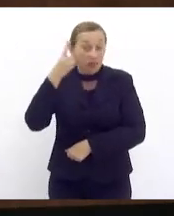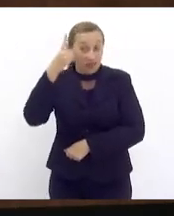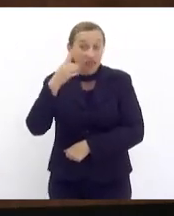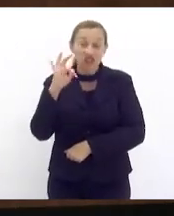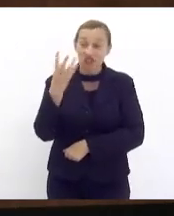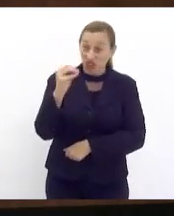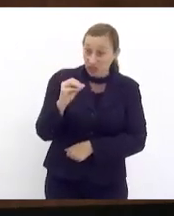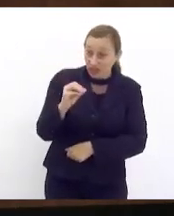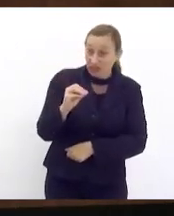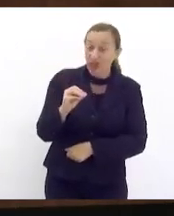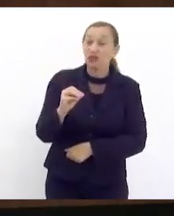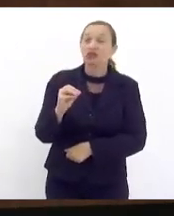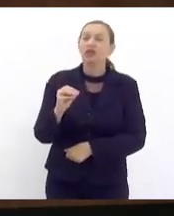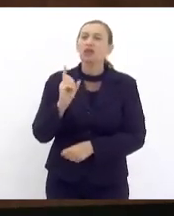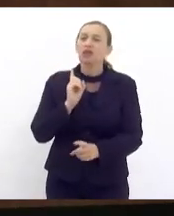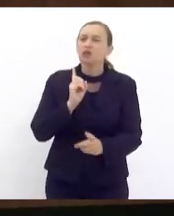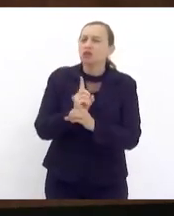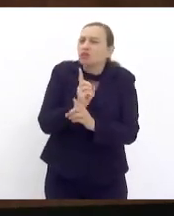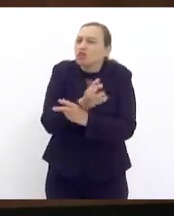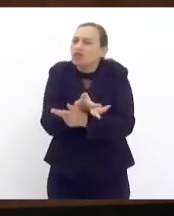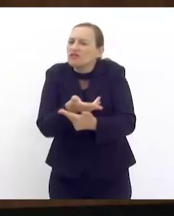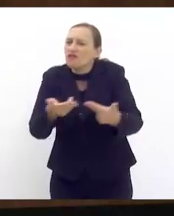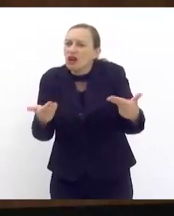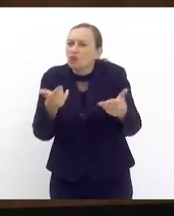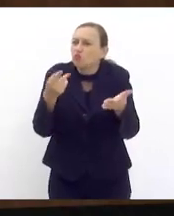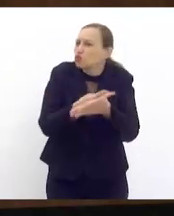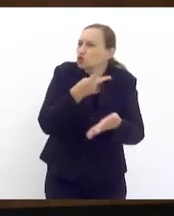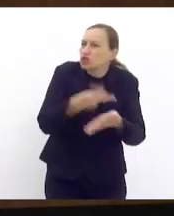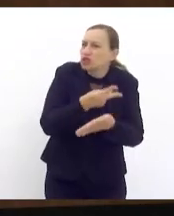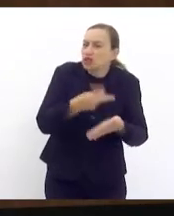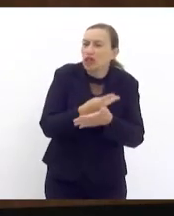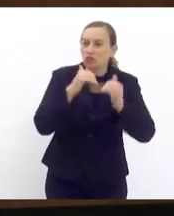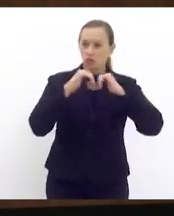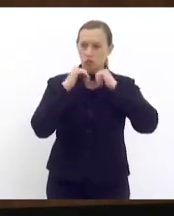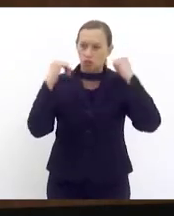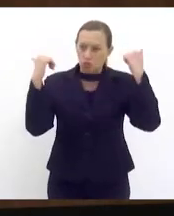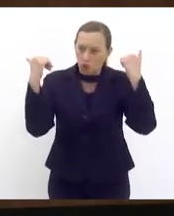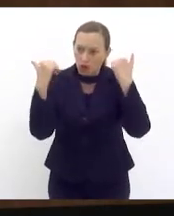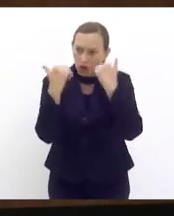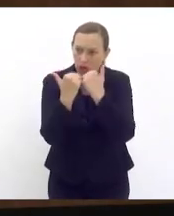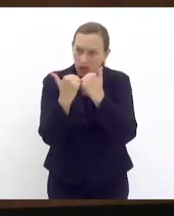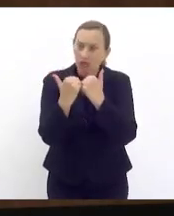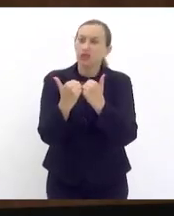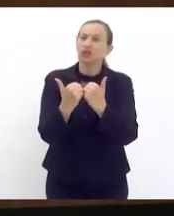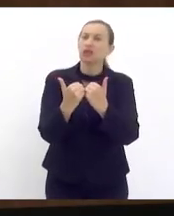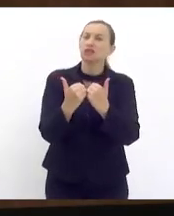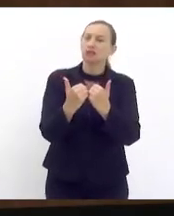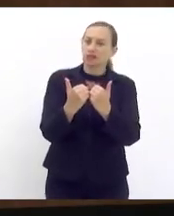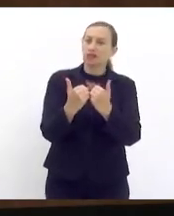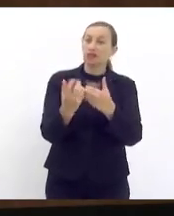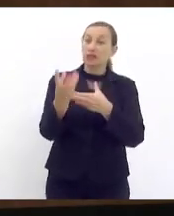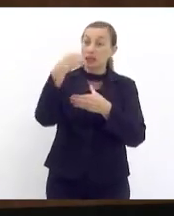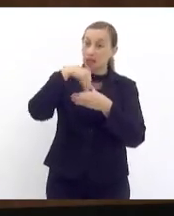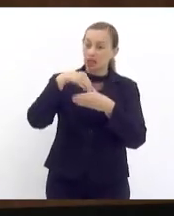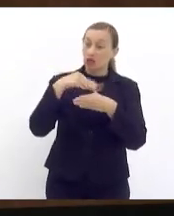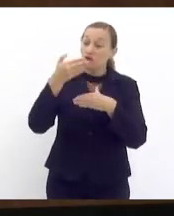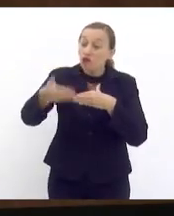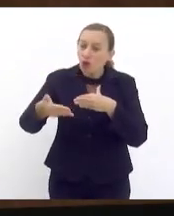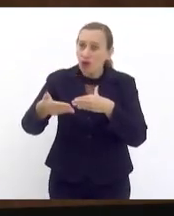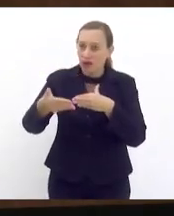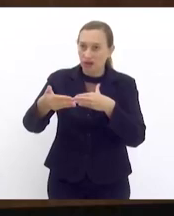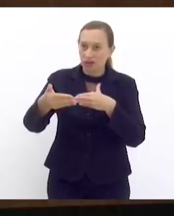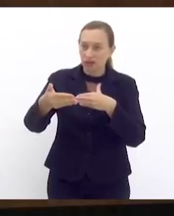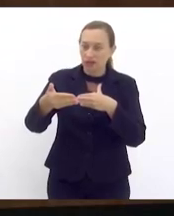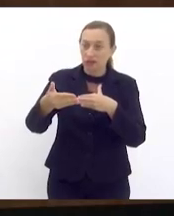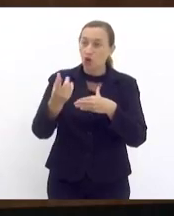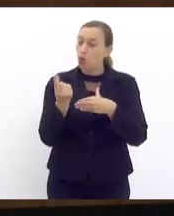presentes aqui e encontramos diversas e regularidades no Maracanã e na sua concessionária a começar pelo